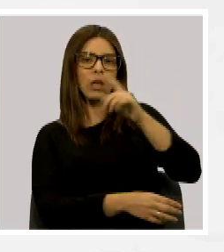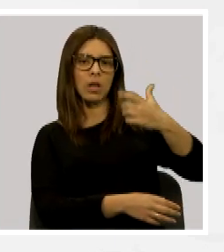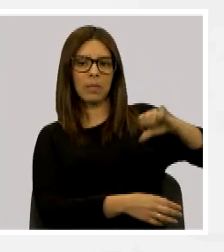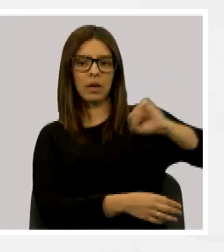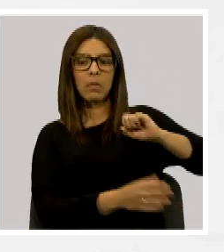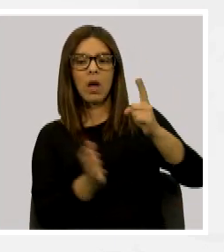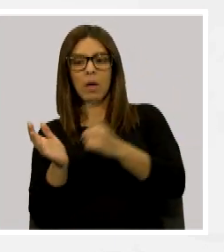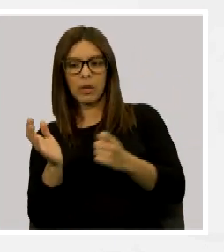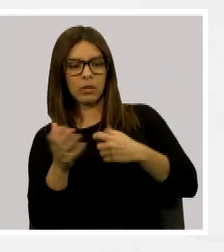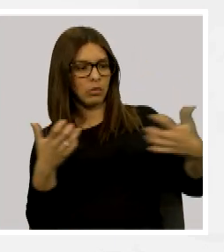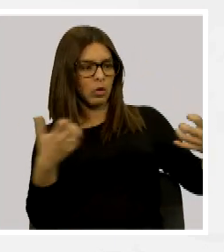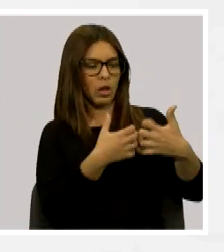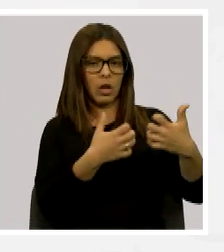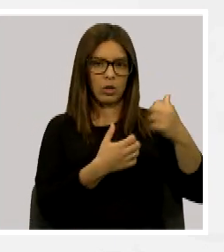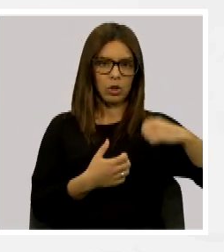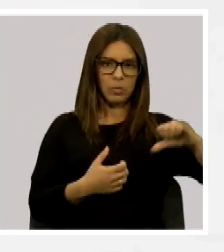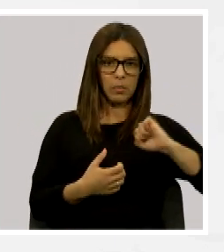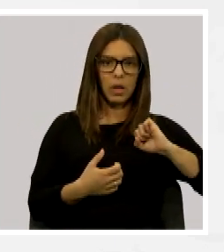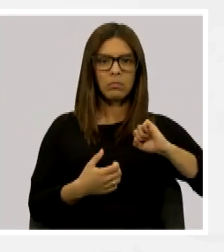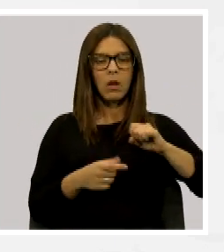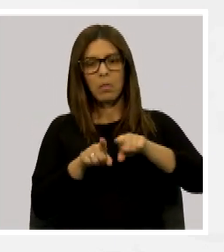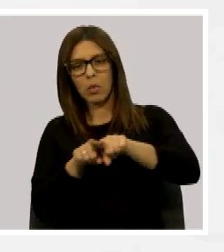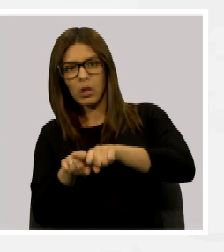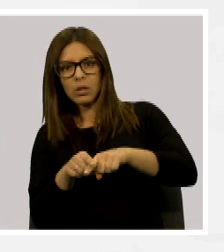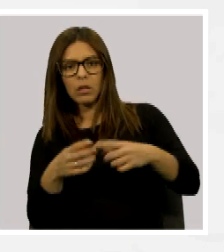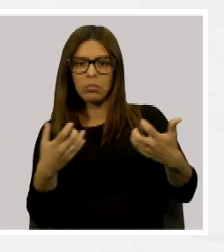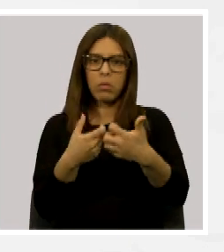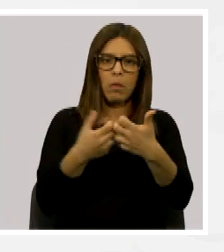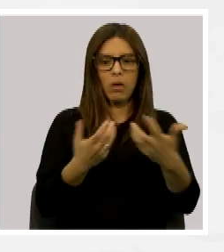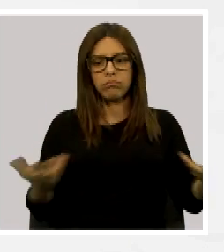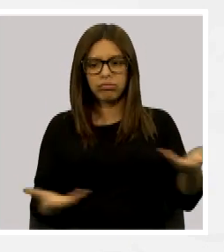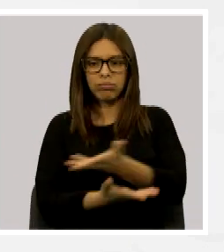no tempo, mais precisamente 120 anos.